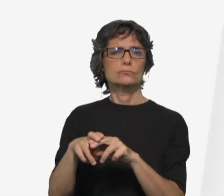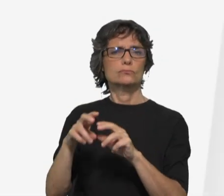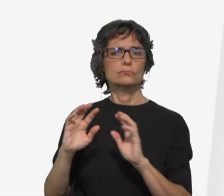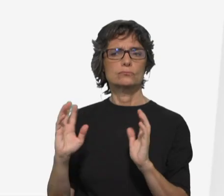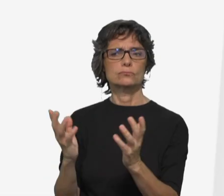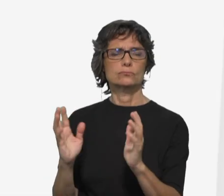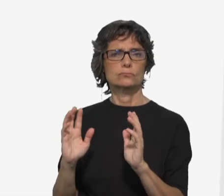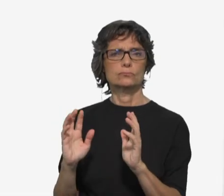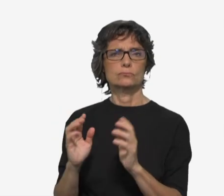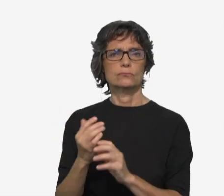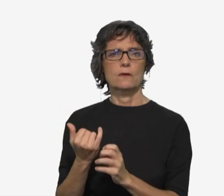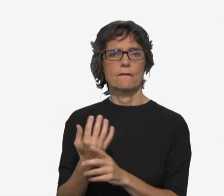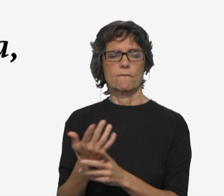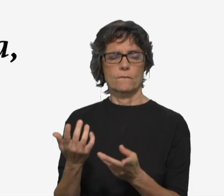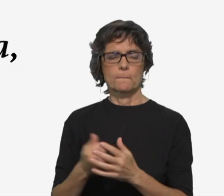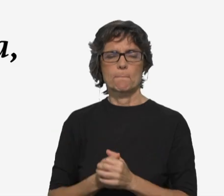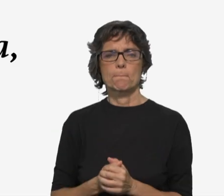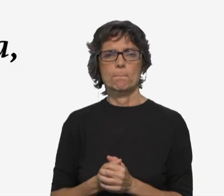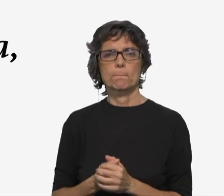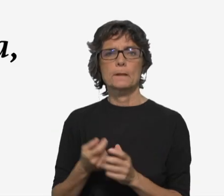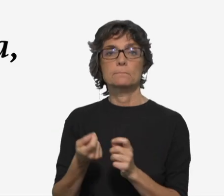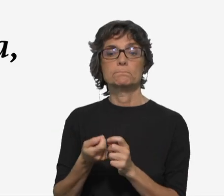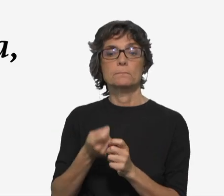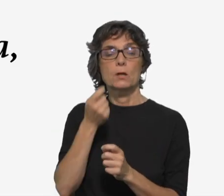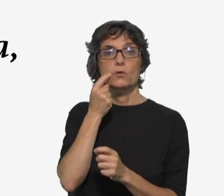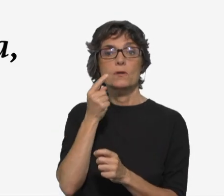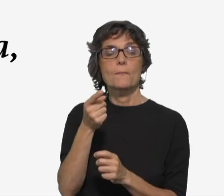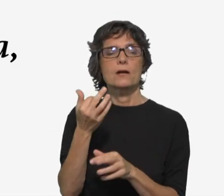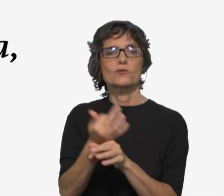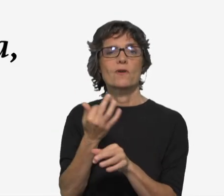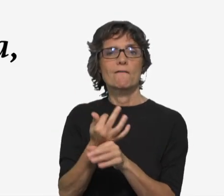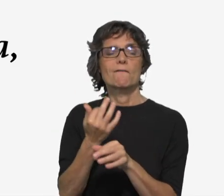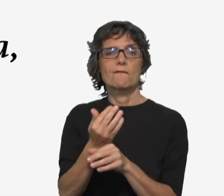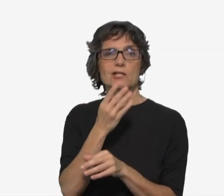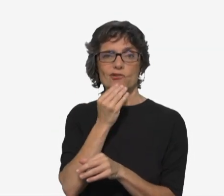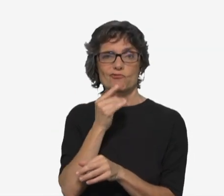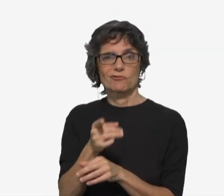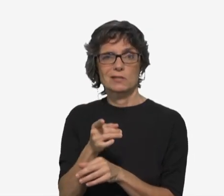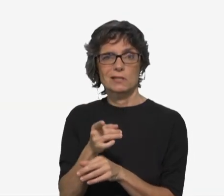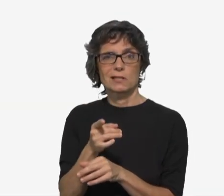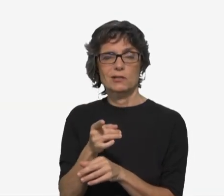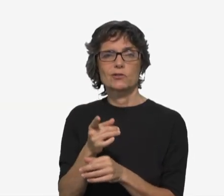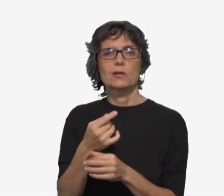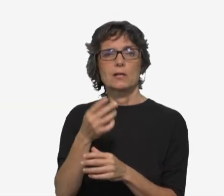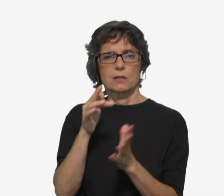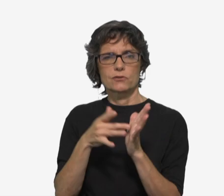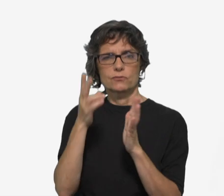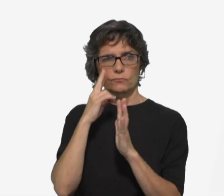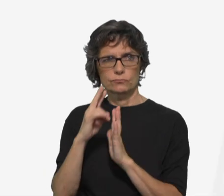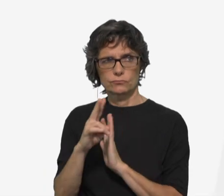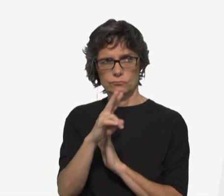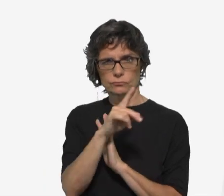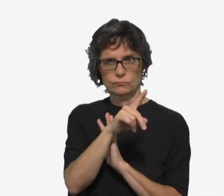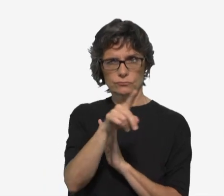seus discípulos. Estava próxima a Páscoa, a festa dos judeus. Erguendo os olhos e vendo que